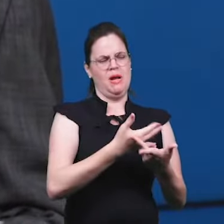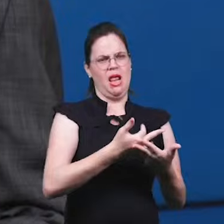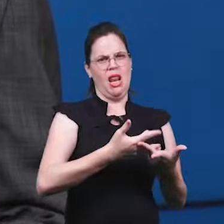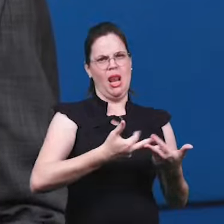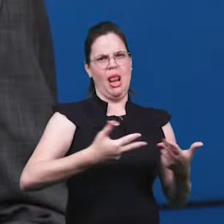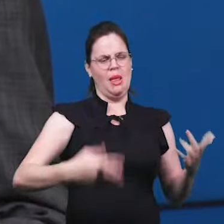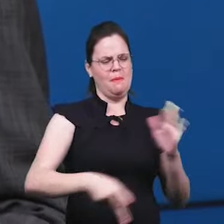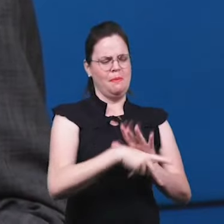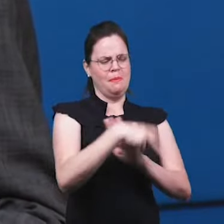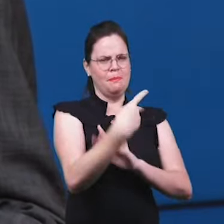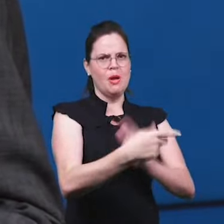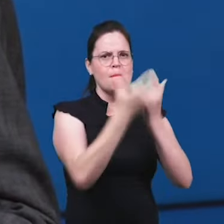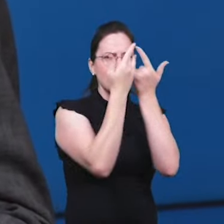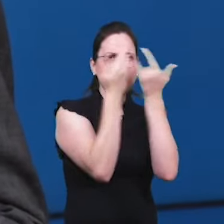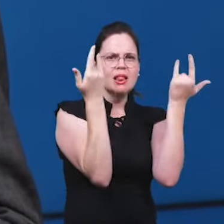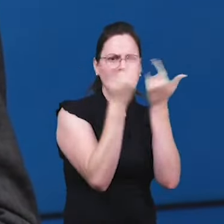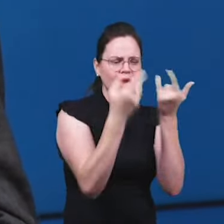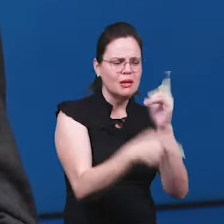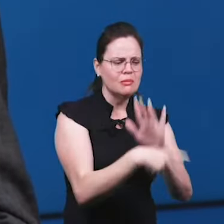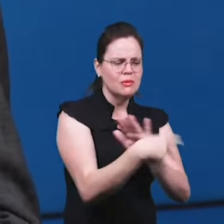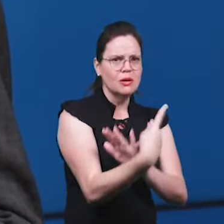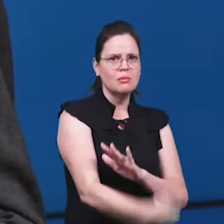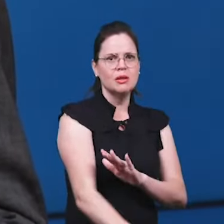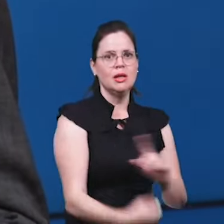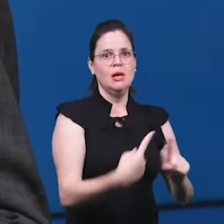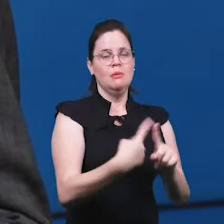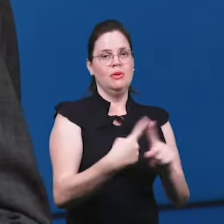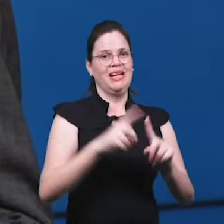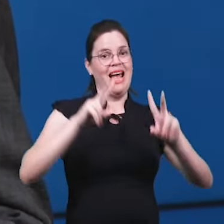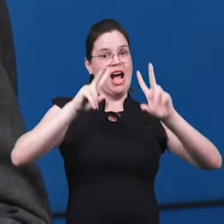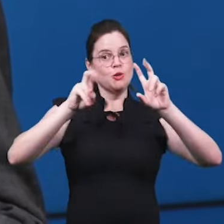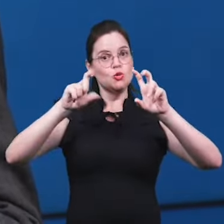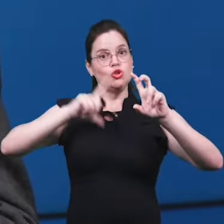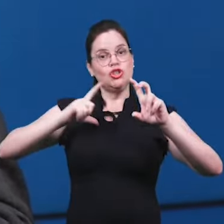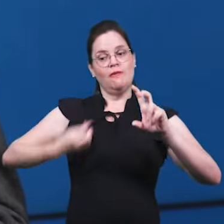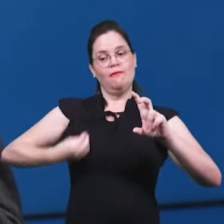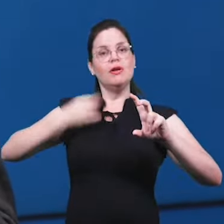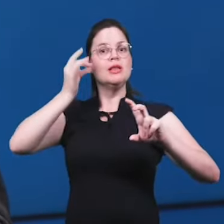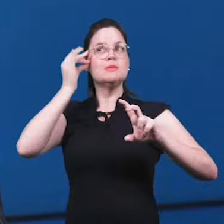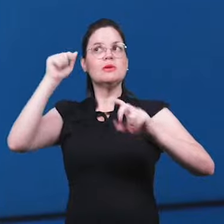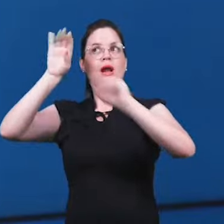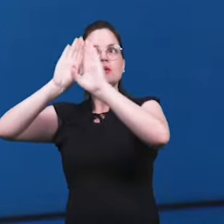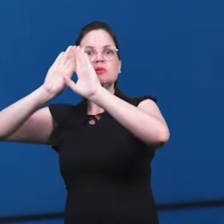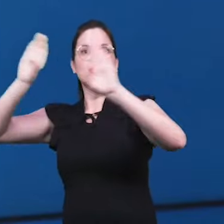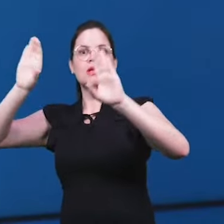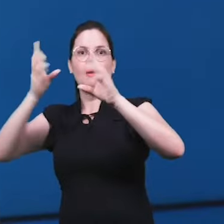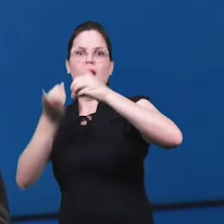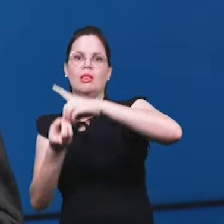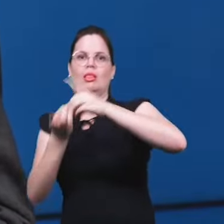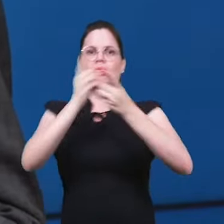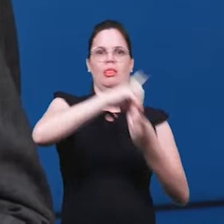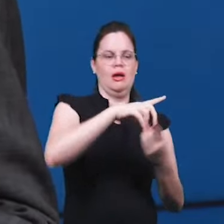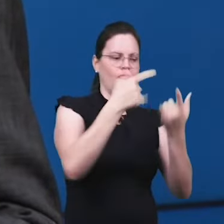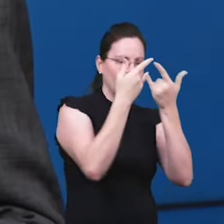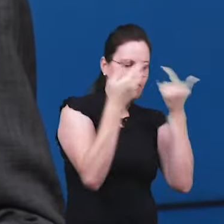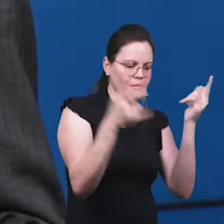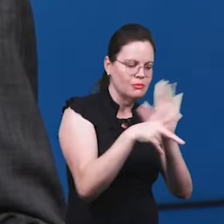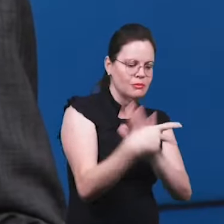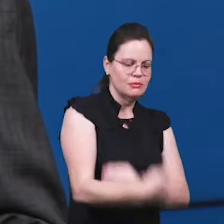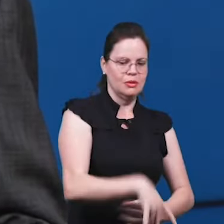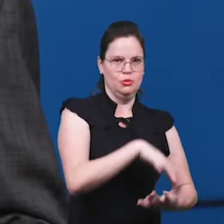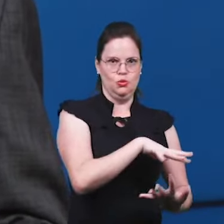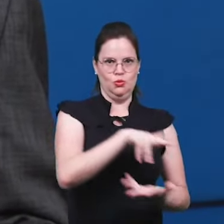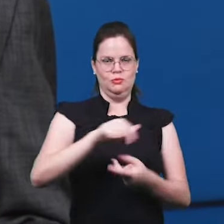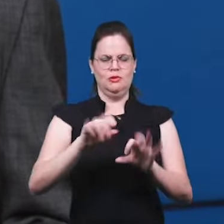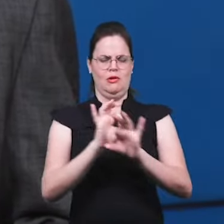que transformaram aquilo que era um reino espiritual em um reino material. Muito bem colocado na sua